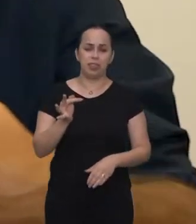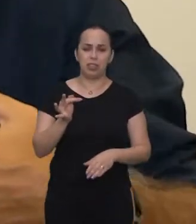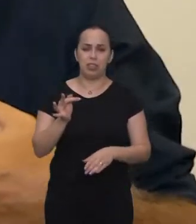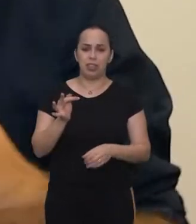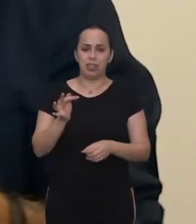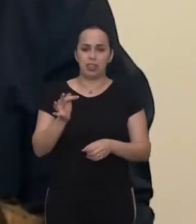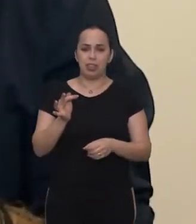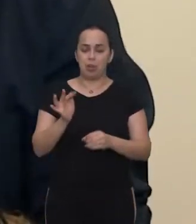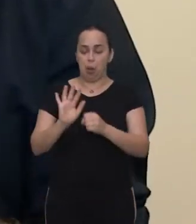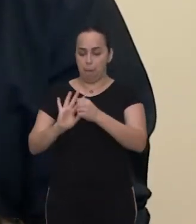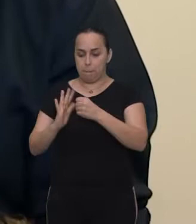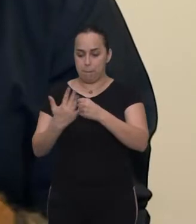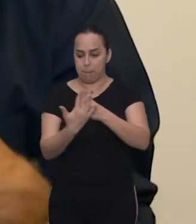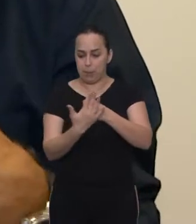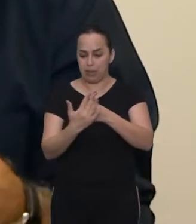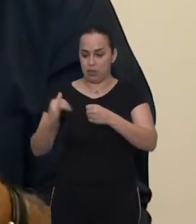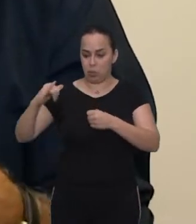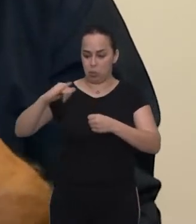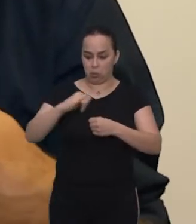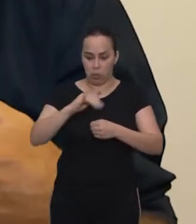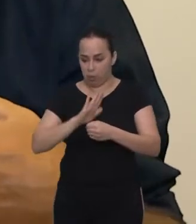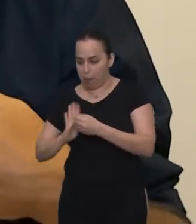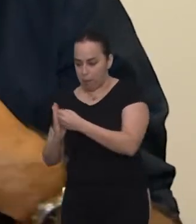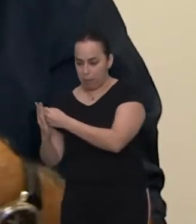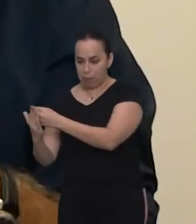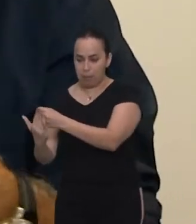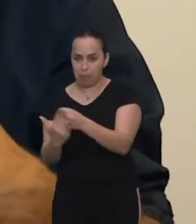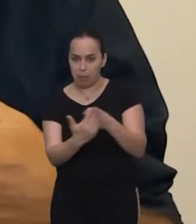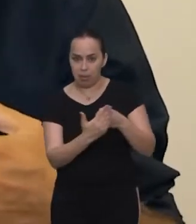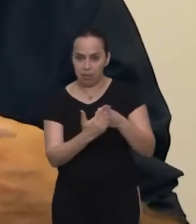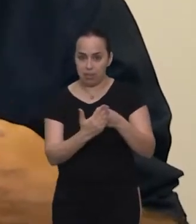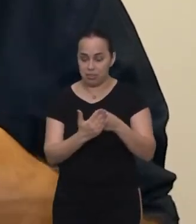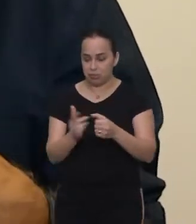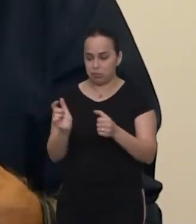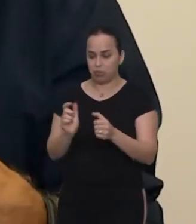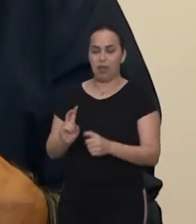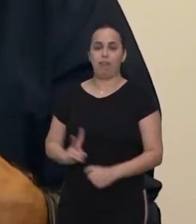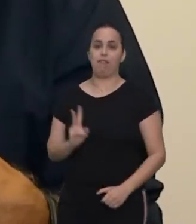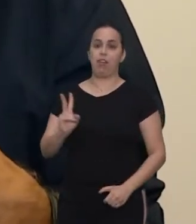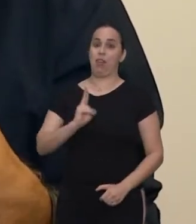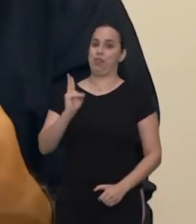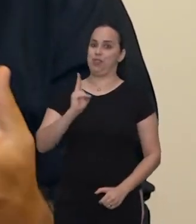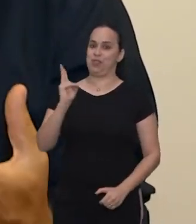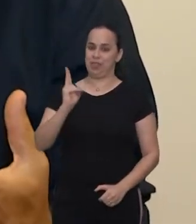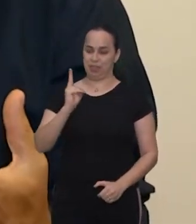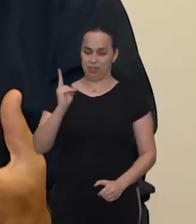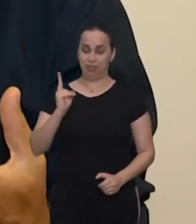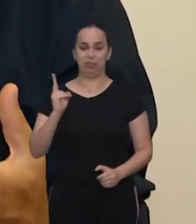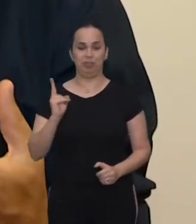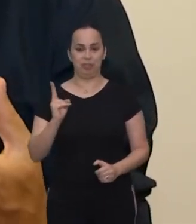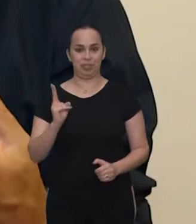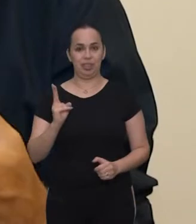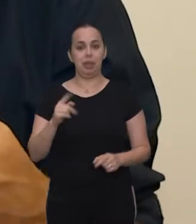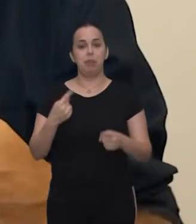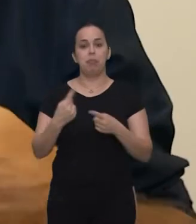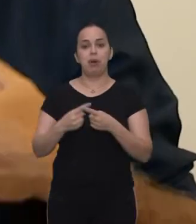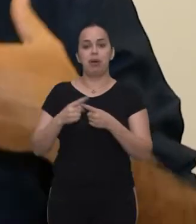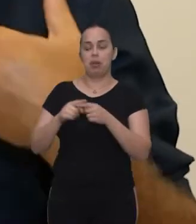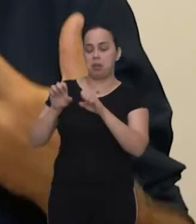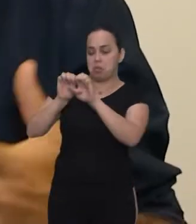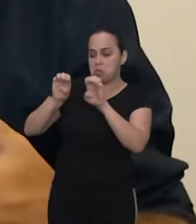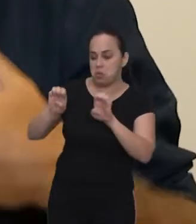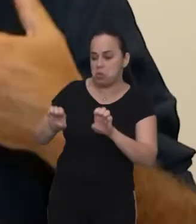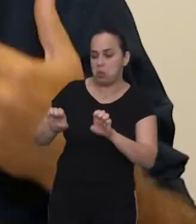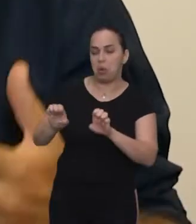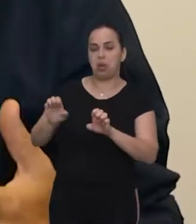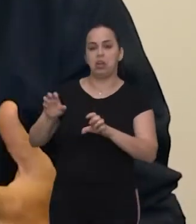breve todo aquele em torno ali naquele bairro Jardim Aeroporto toda aquela região ganha valoriza muito né Você vai